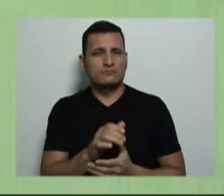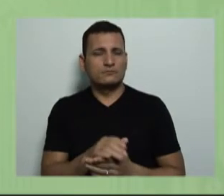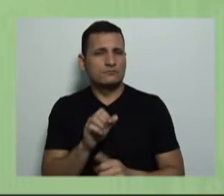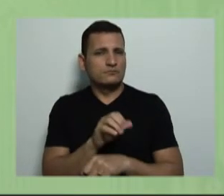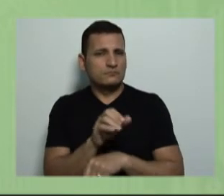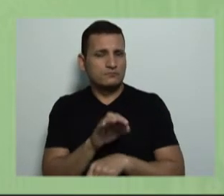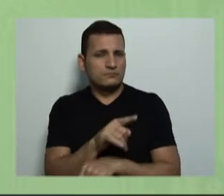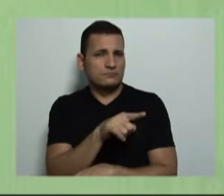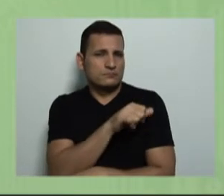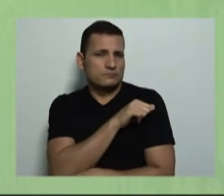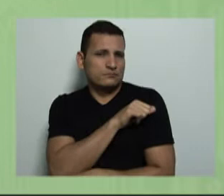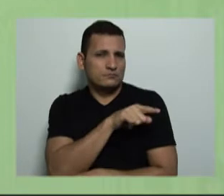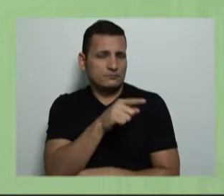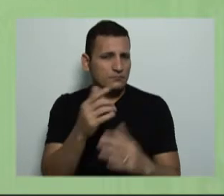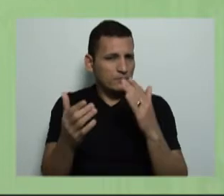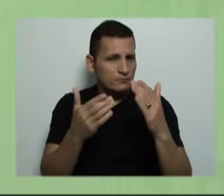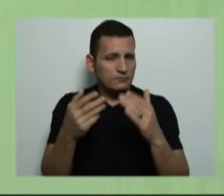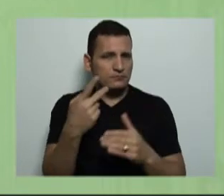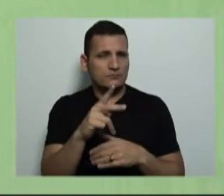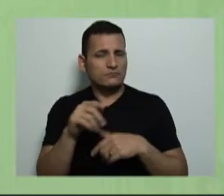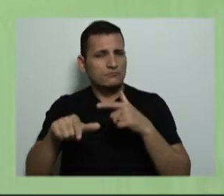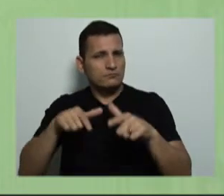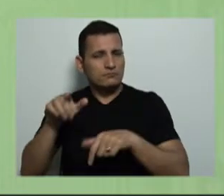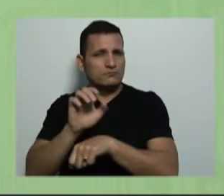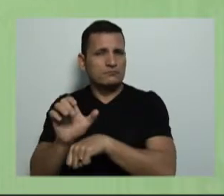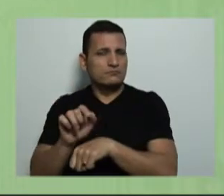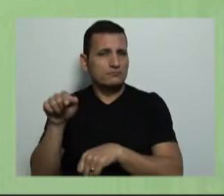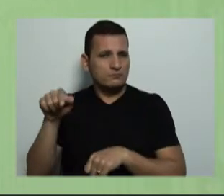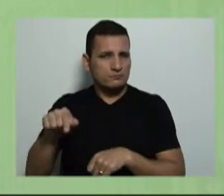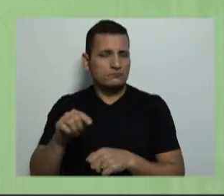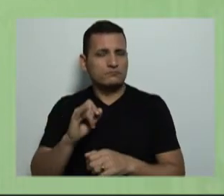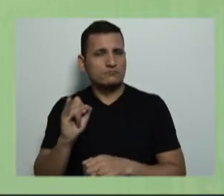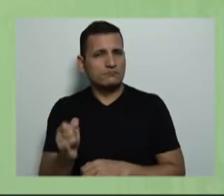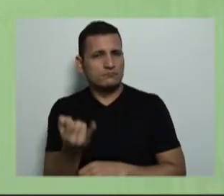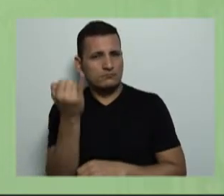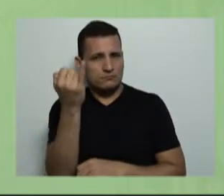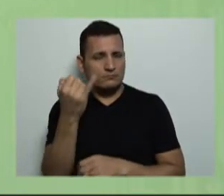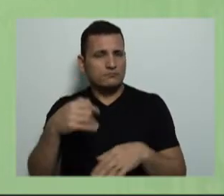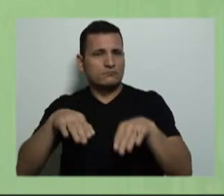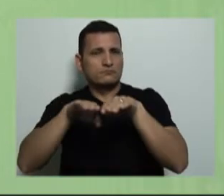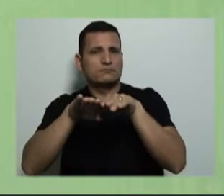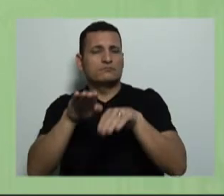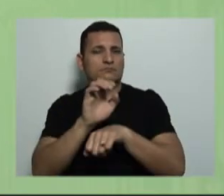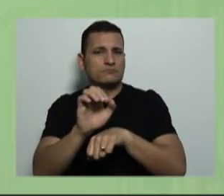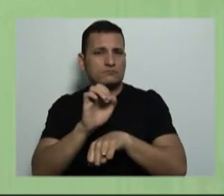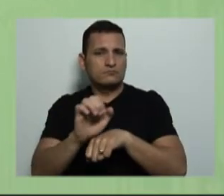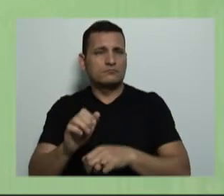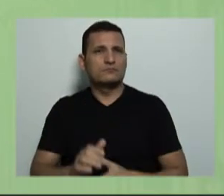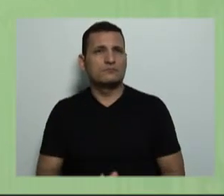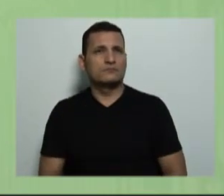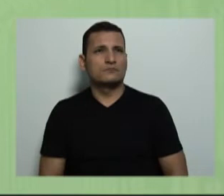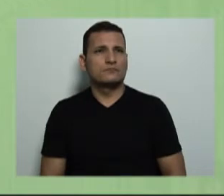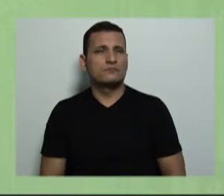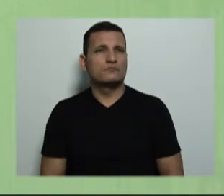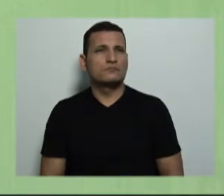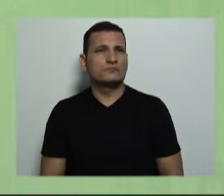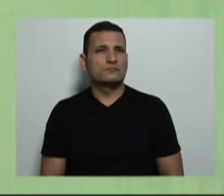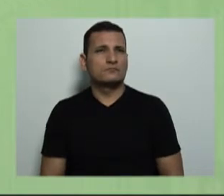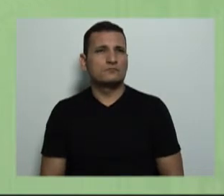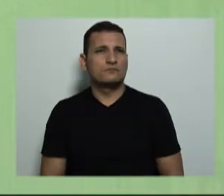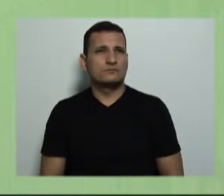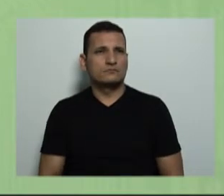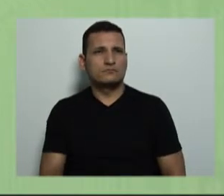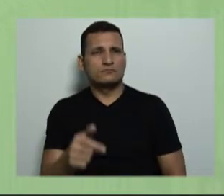análise das atividades a serem aproveitadas e equiparadas ao estágio.